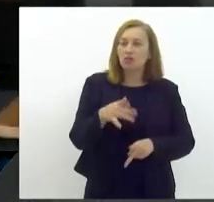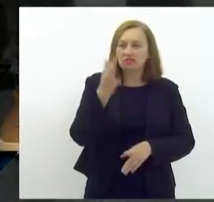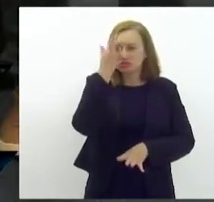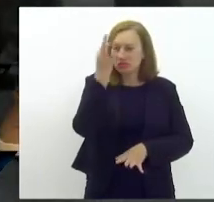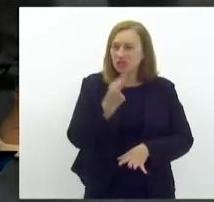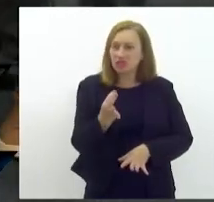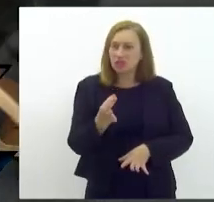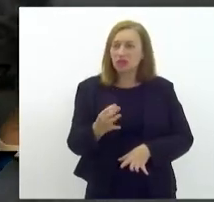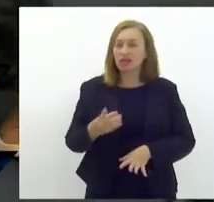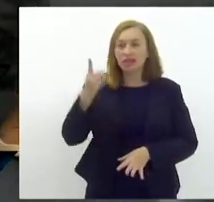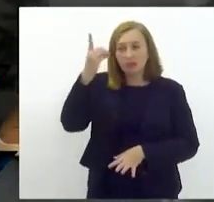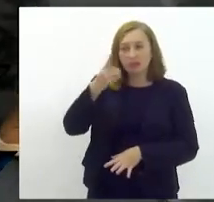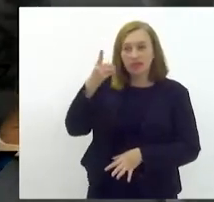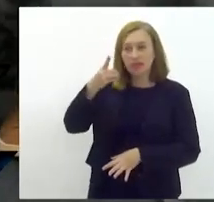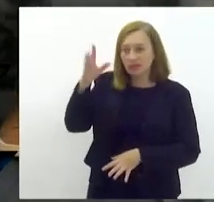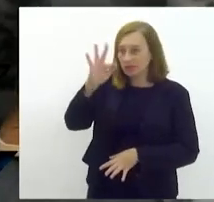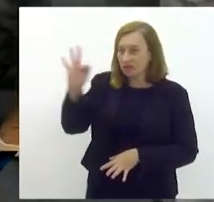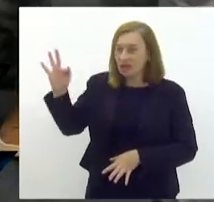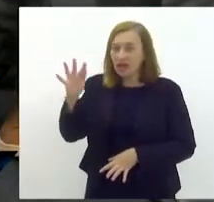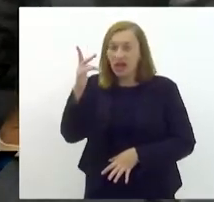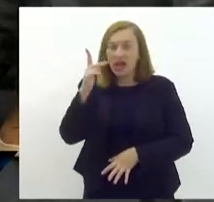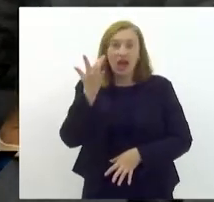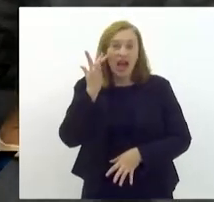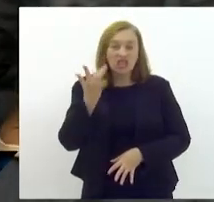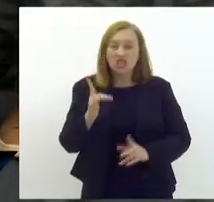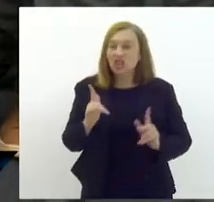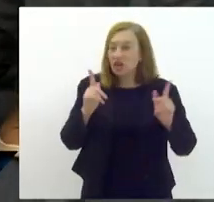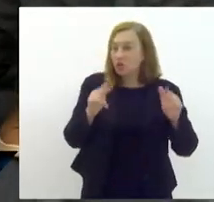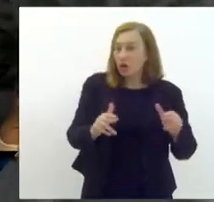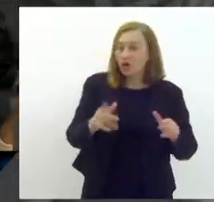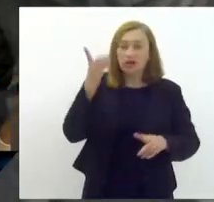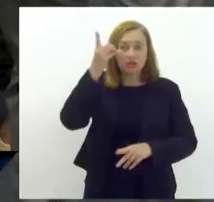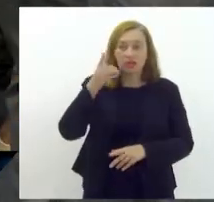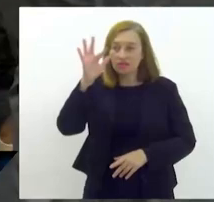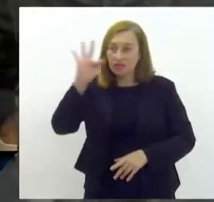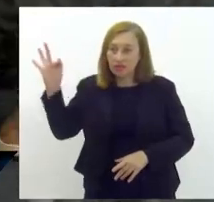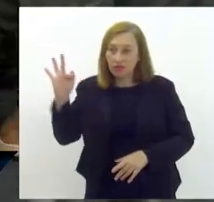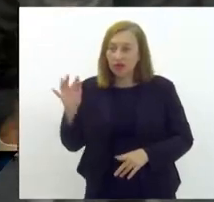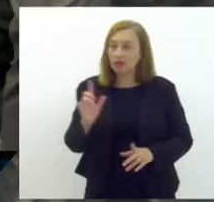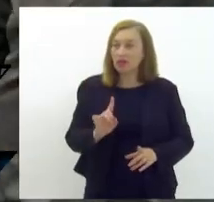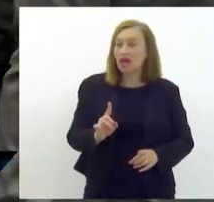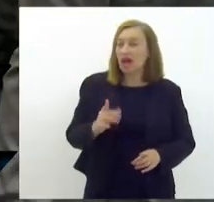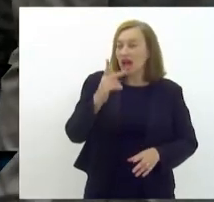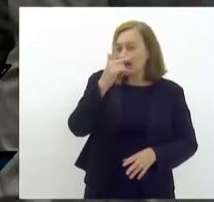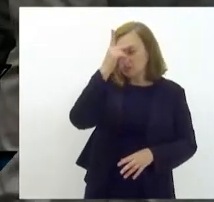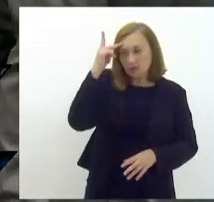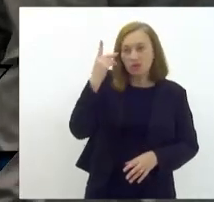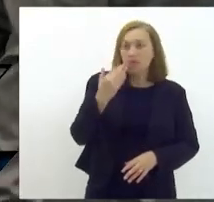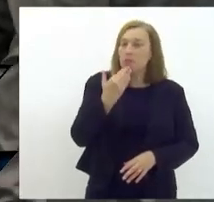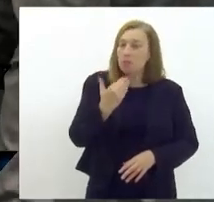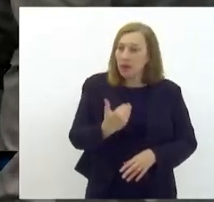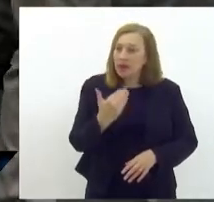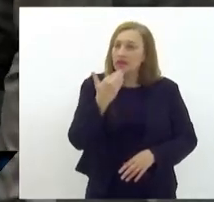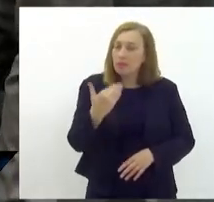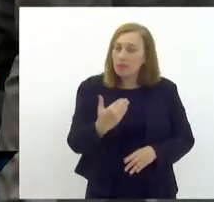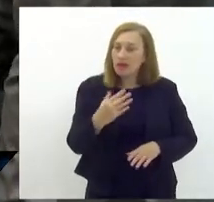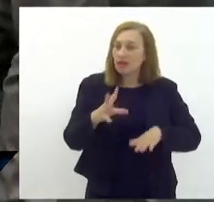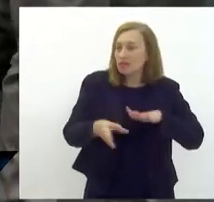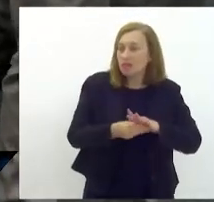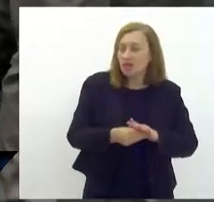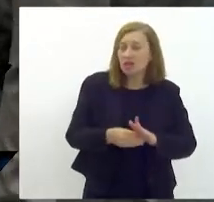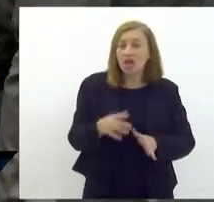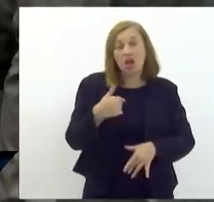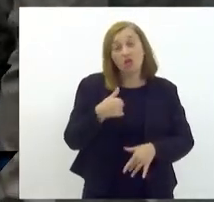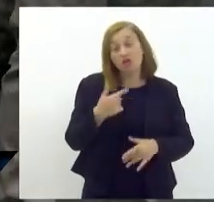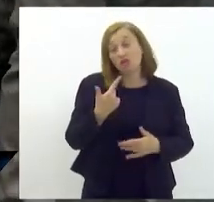Estadual Federal ela acha que nós temos a mesma de um deputado federal eu chego diversas cidades as pessoas me pedem emenda tia Ju eu fico de mãos atadas